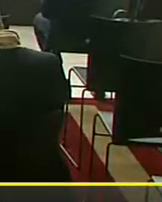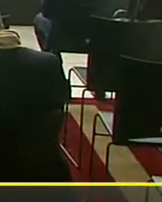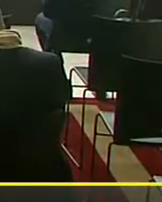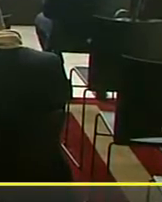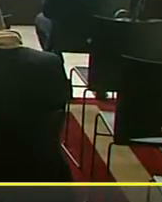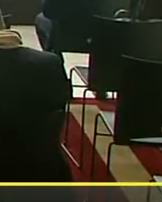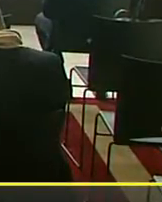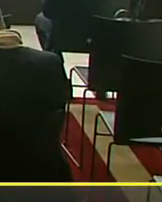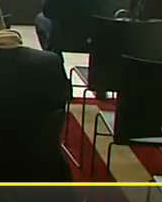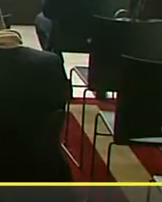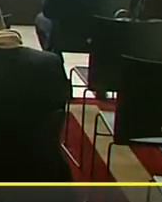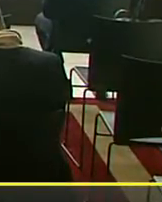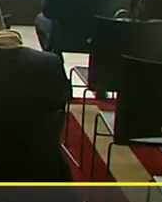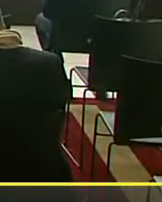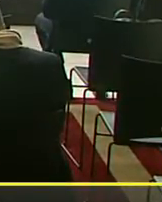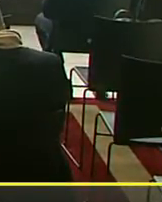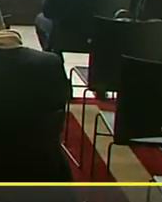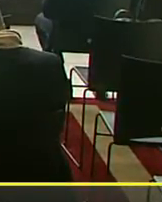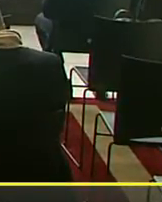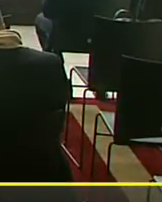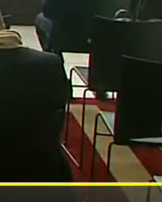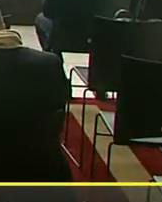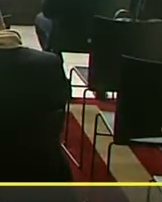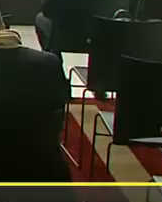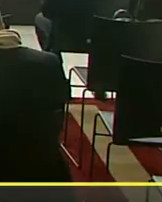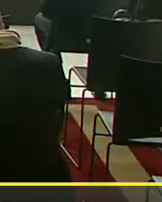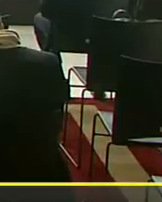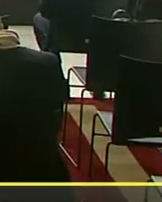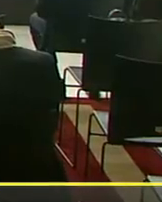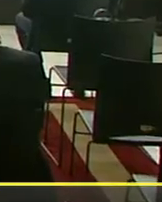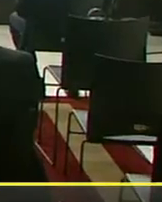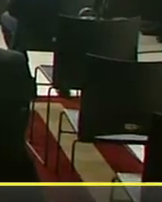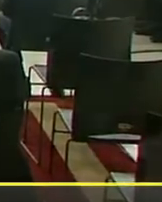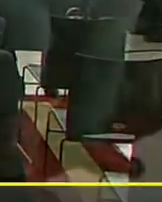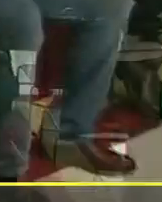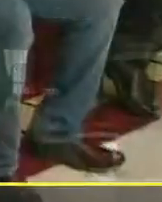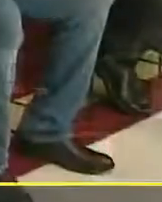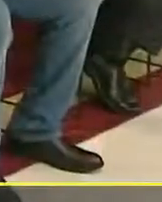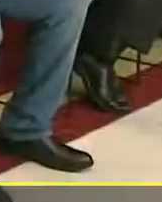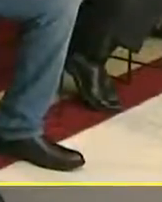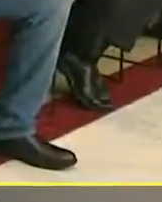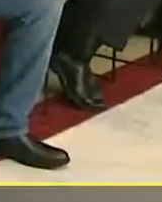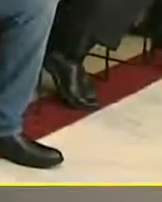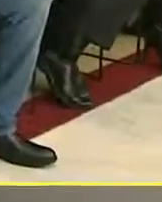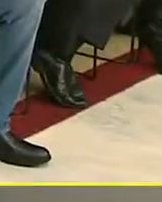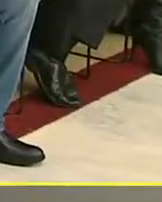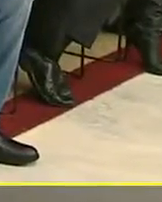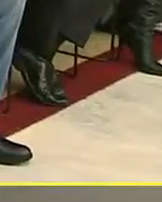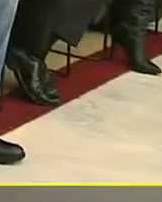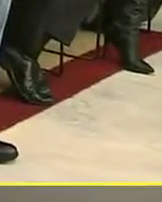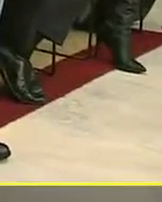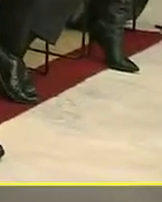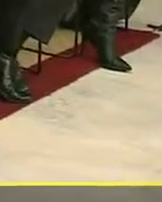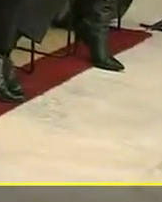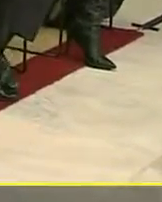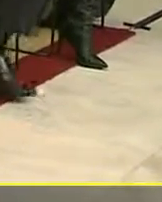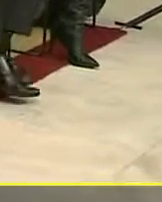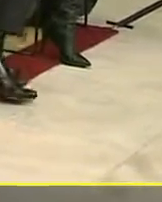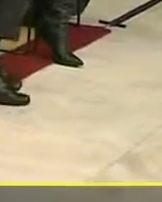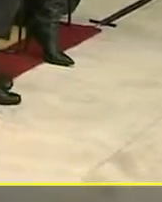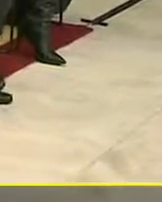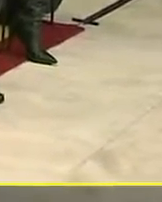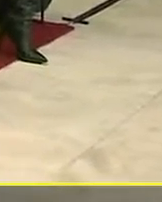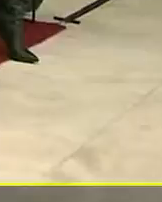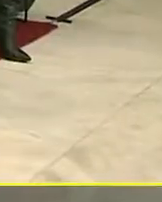na presença do Senhor representante da mesa diretora da Assembleia Legislativa Deputado Airton Lima damos início